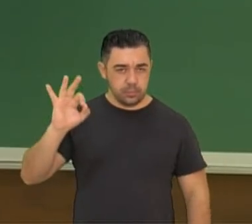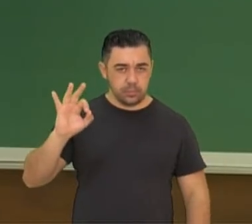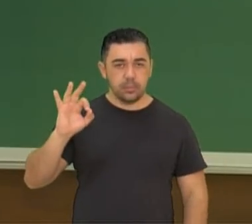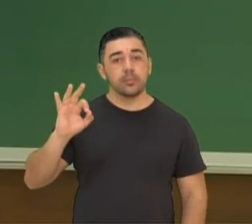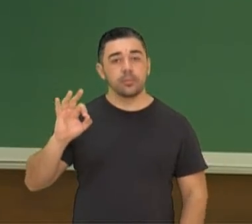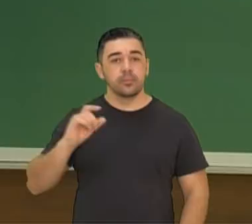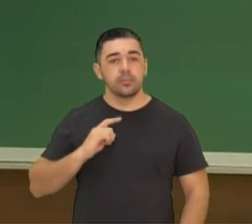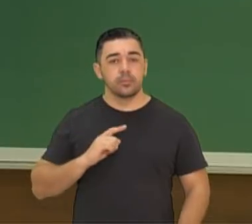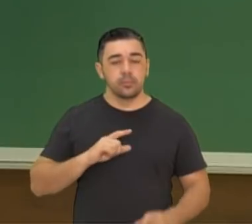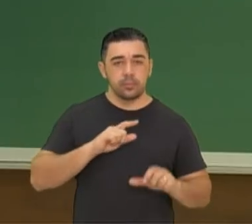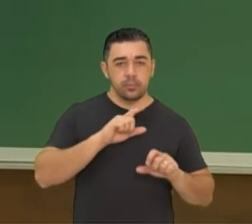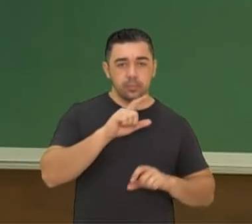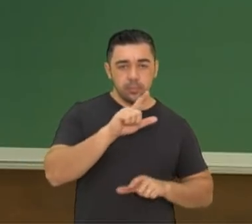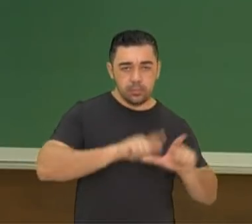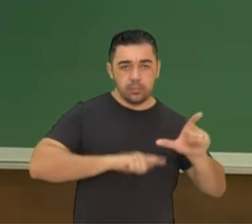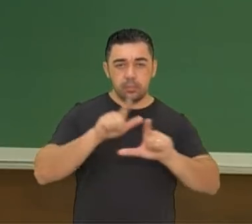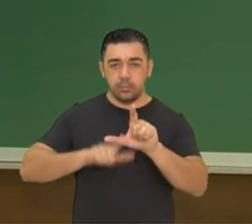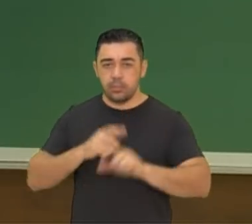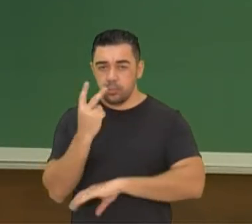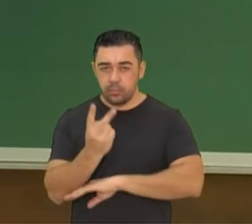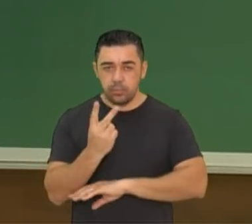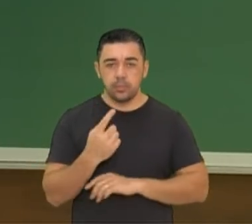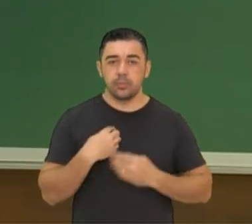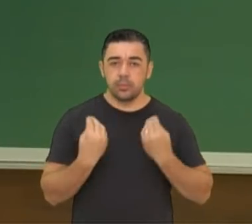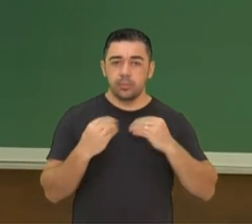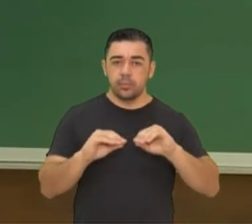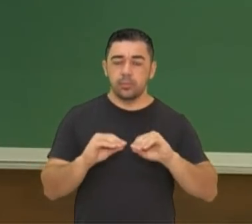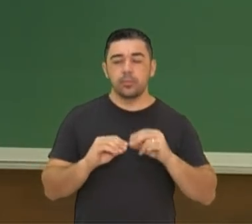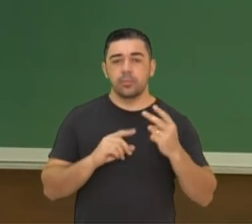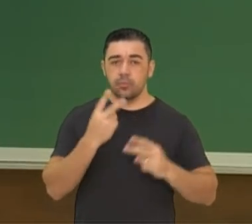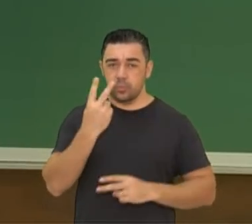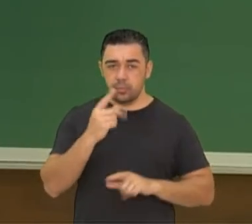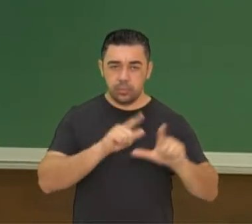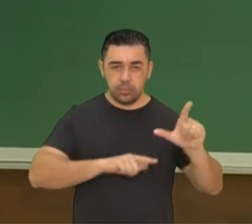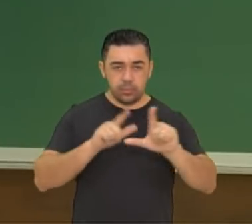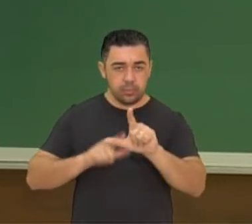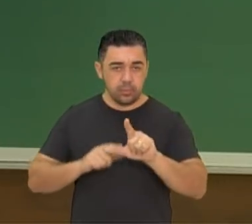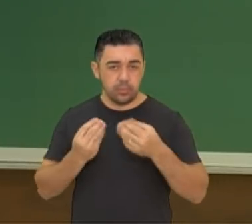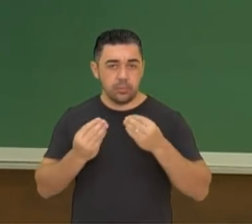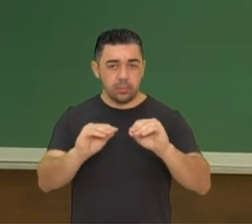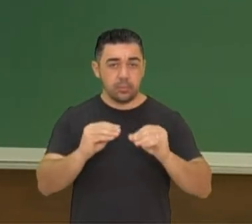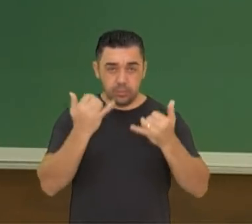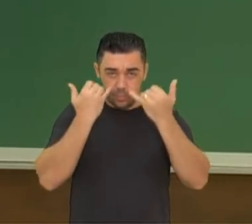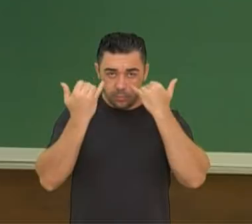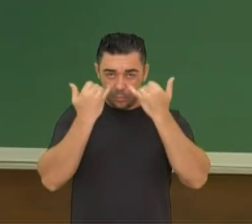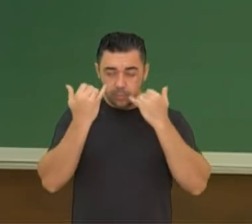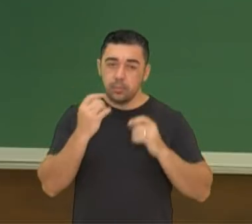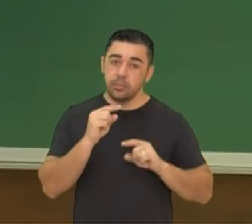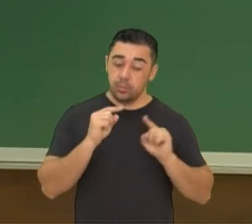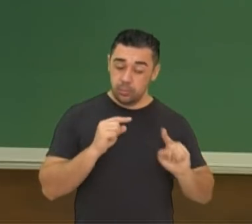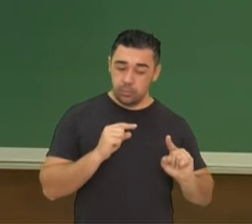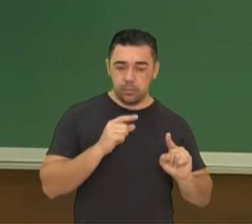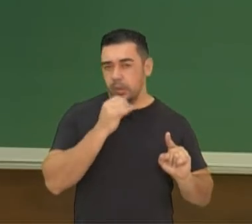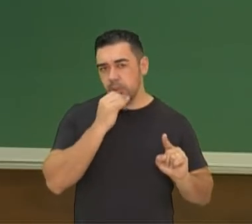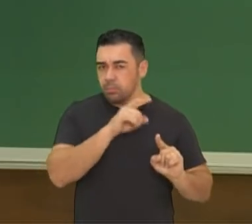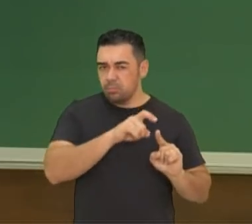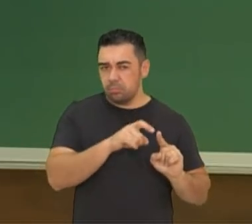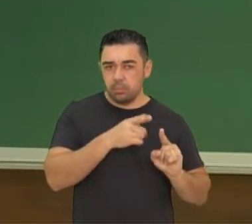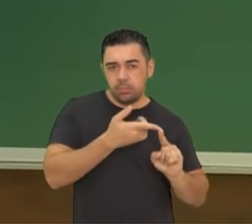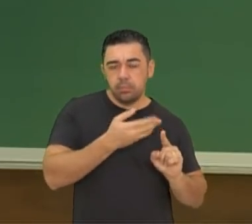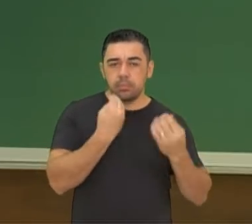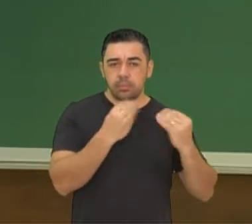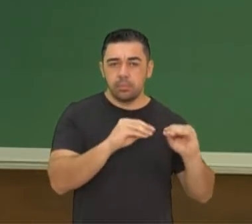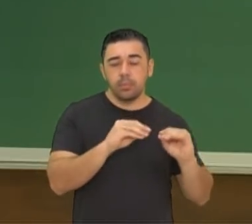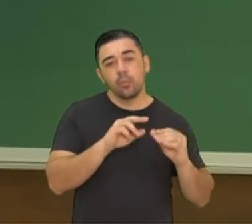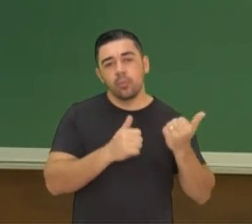incógnitas, sempre daquele jeito. Eu te dou uma equação do primeiro grau com duas incógnitas e te dou uma informação a respeito de uma incógnita, um valor para uma